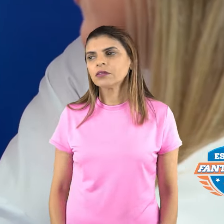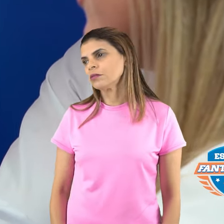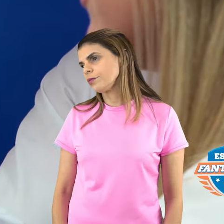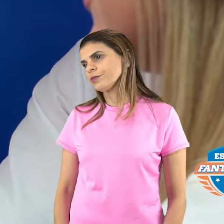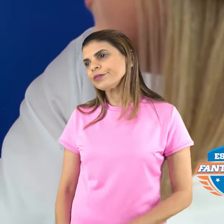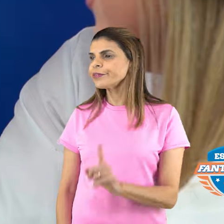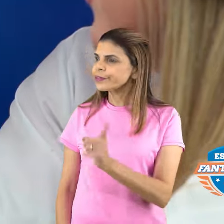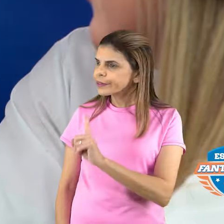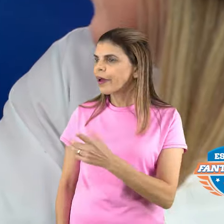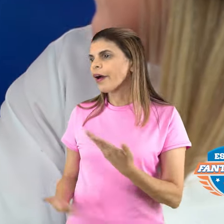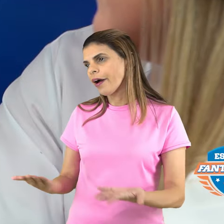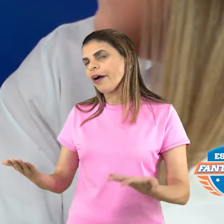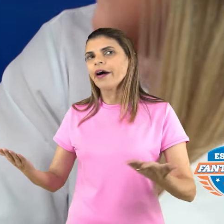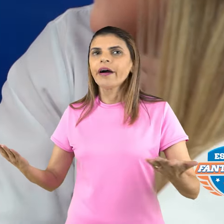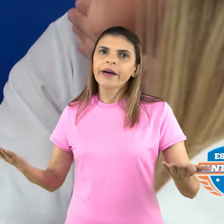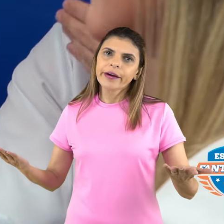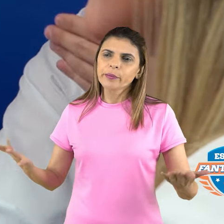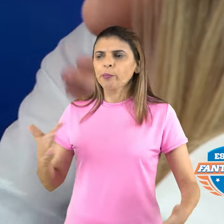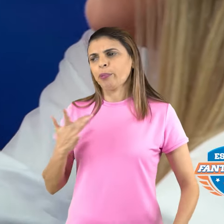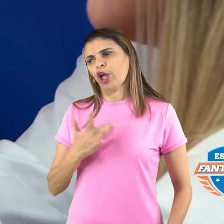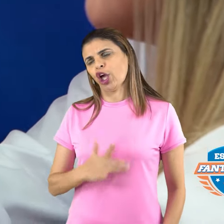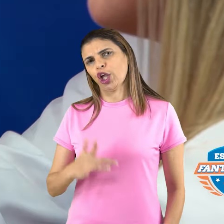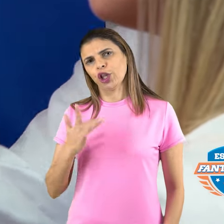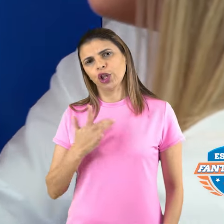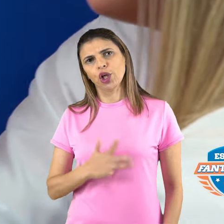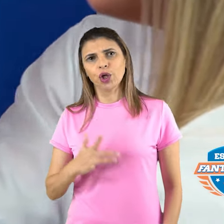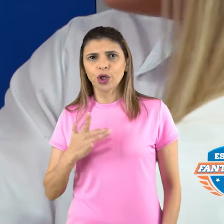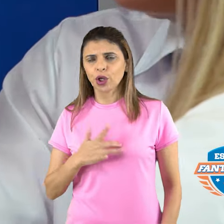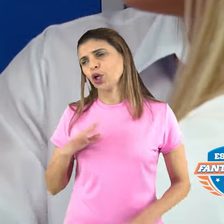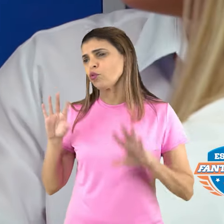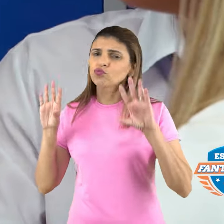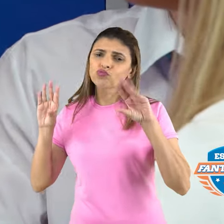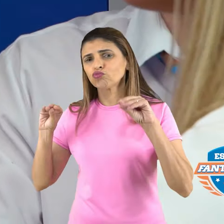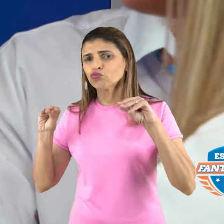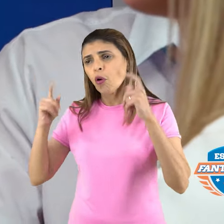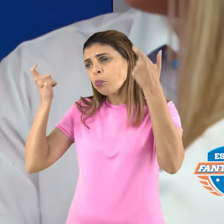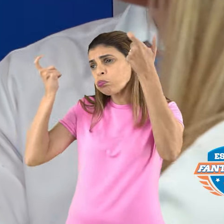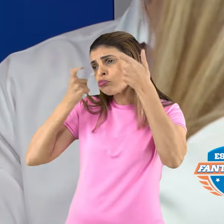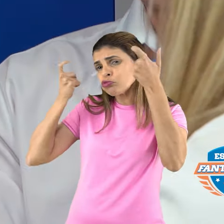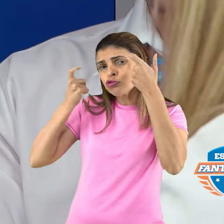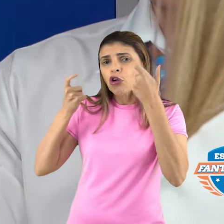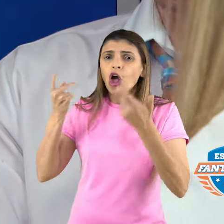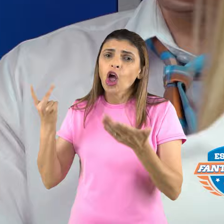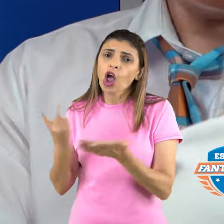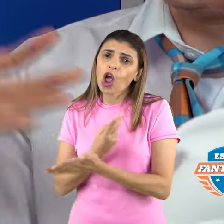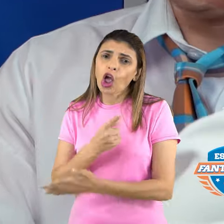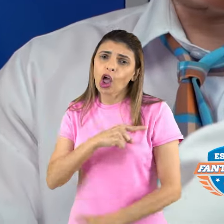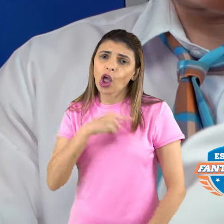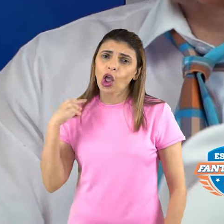Não, né? Ah, que pena. A princesinha errou.